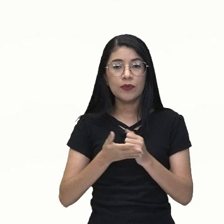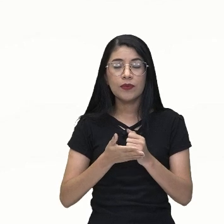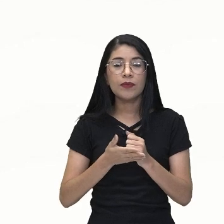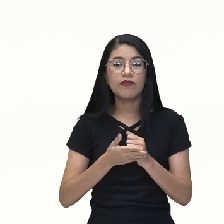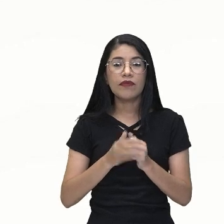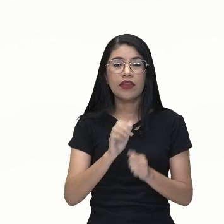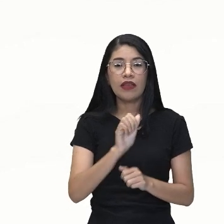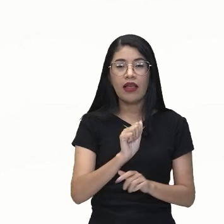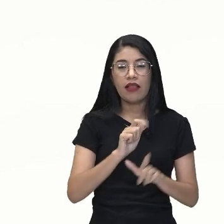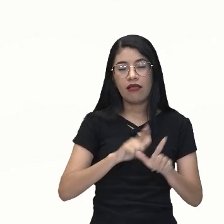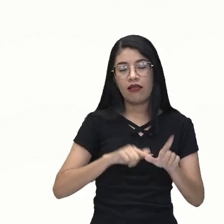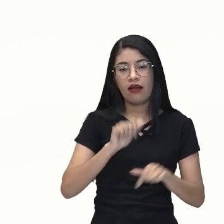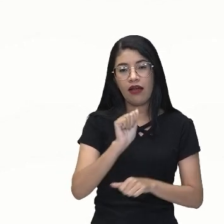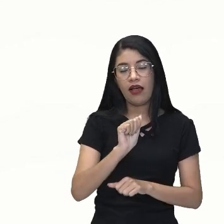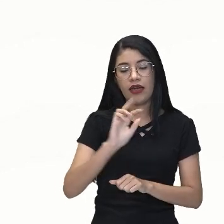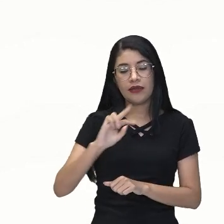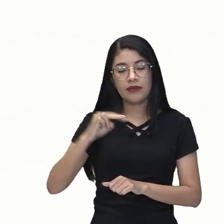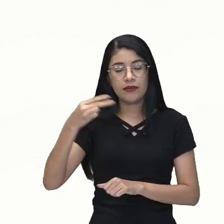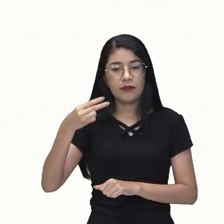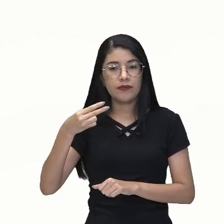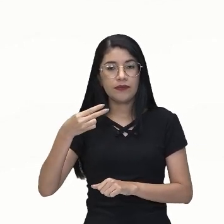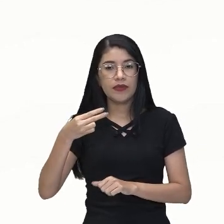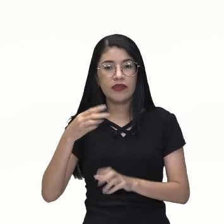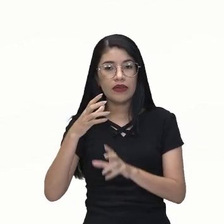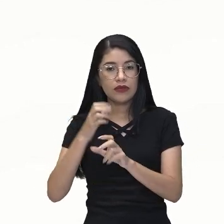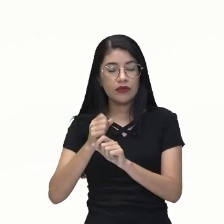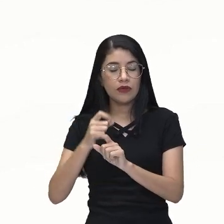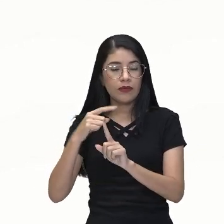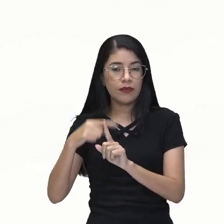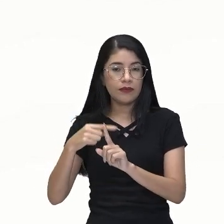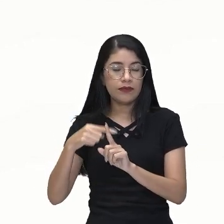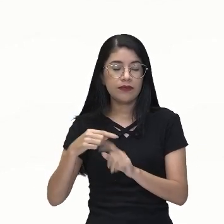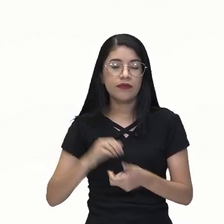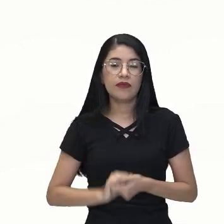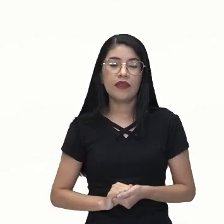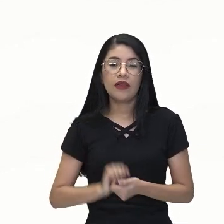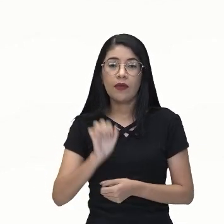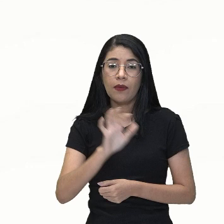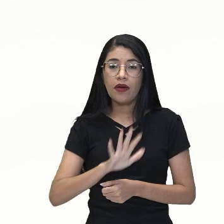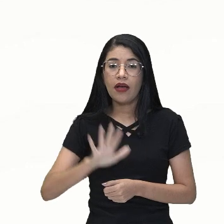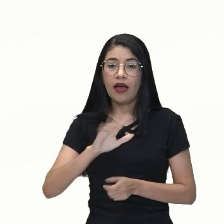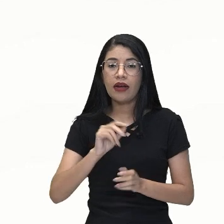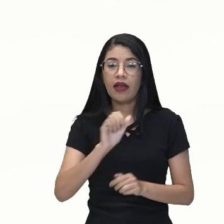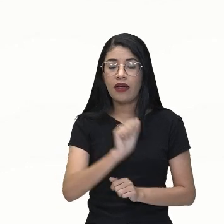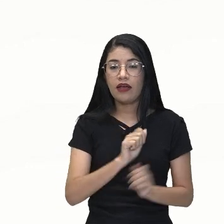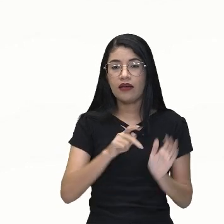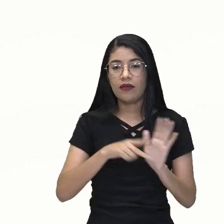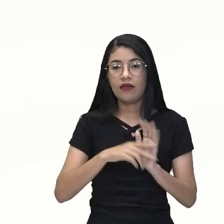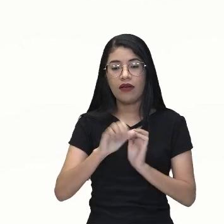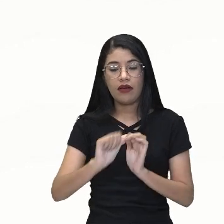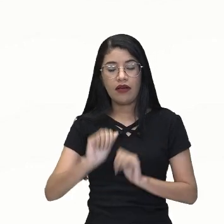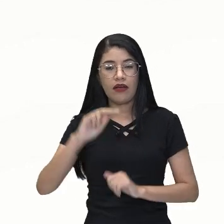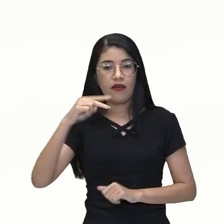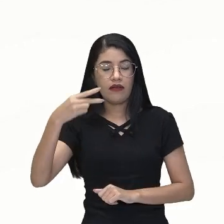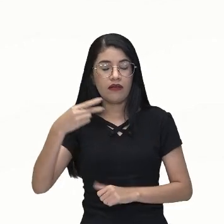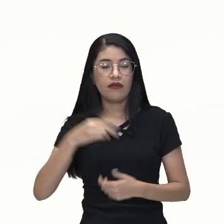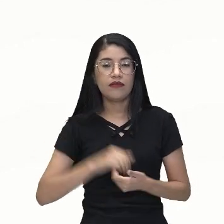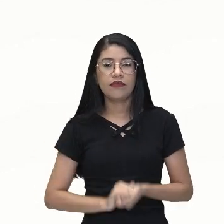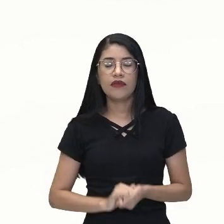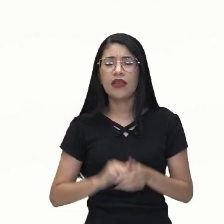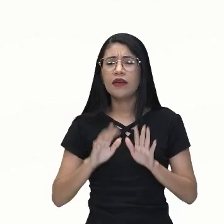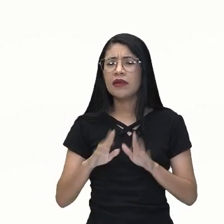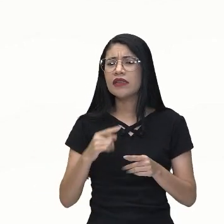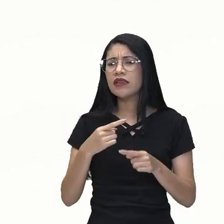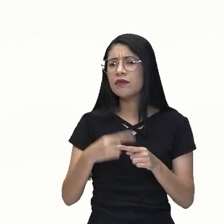soma os expoentes. Quer dizer, então, que essa área será igual a A elevado ao quadrado. Mas, professor, por